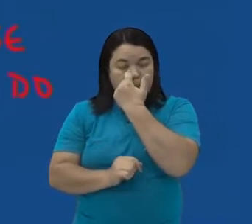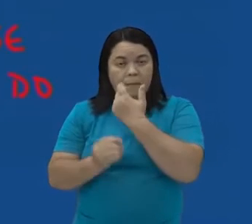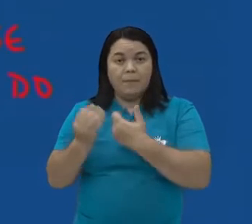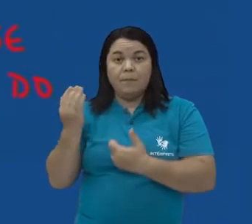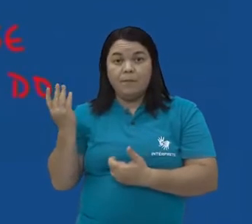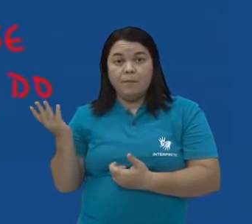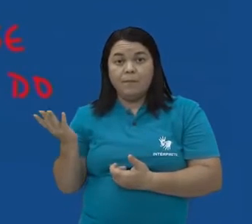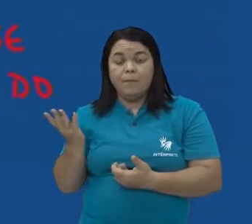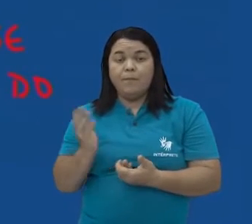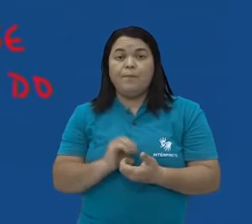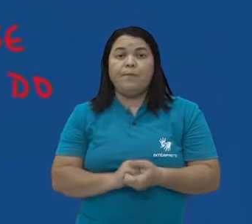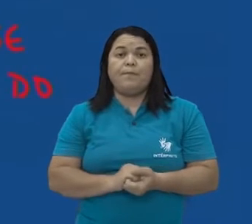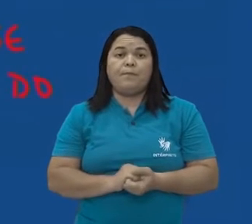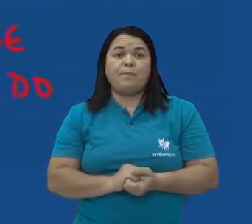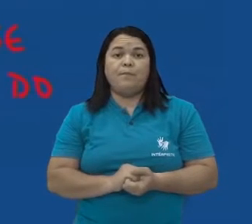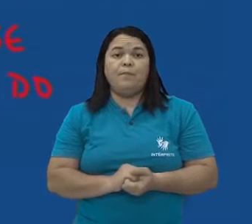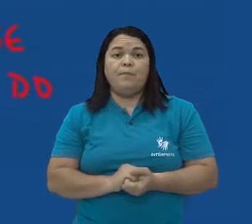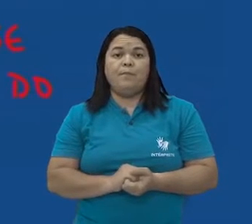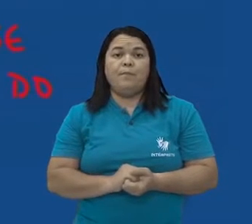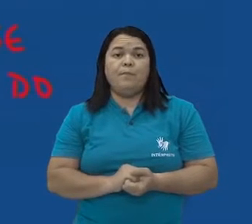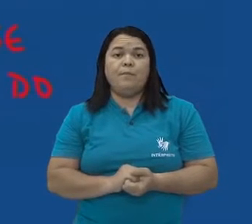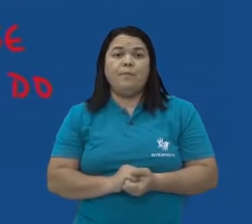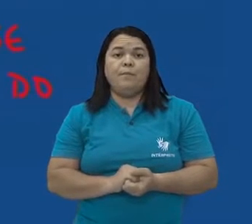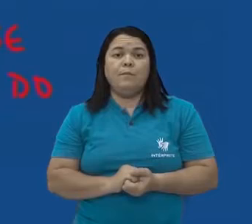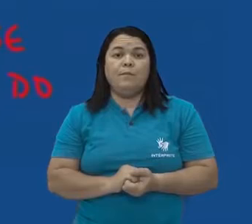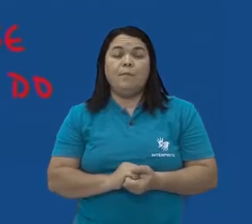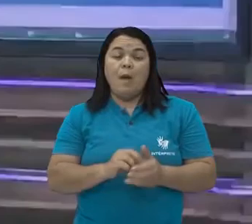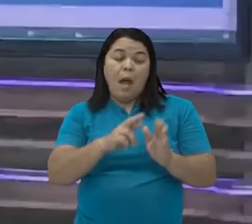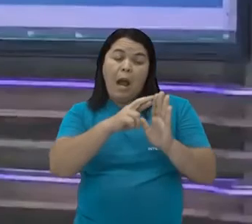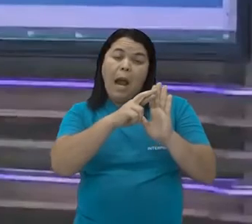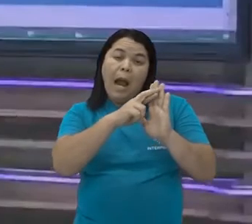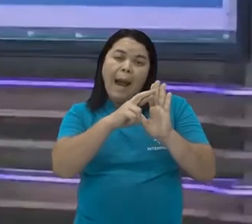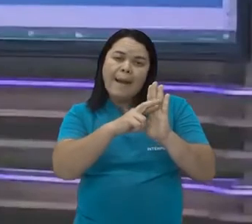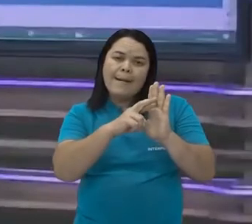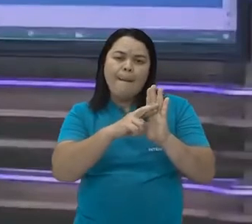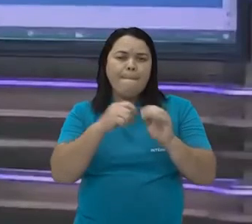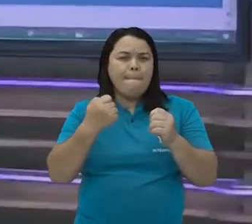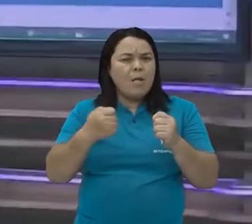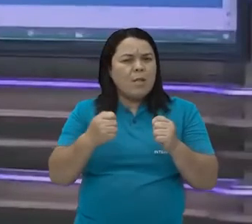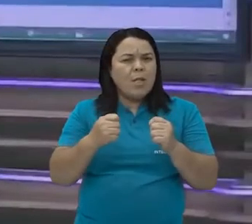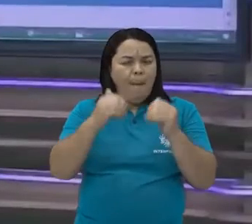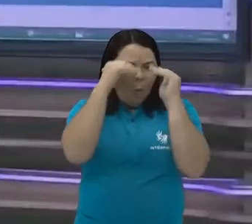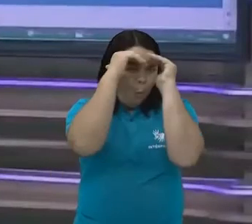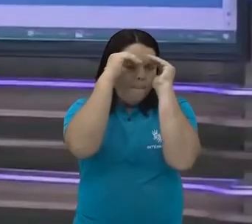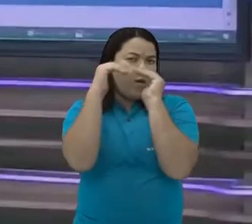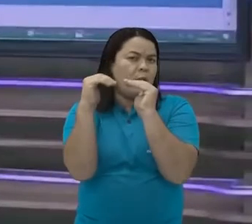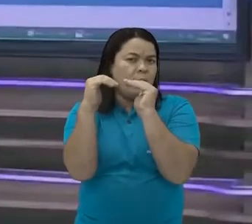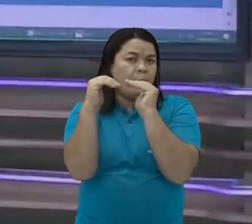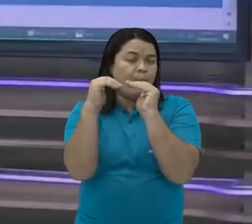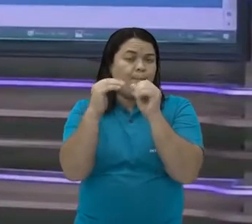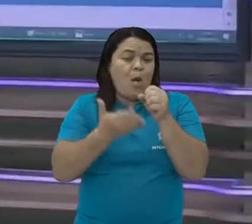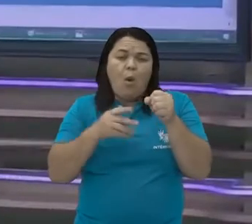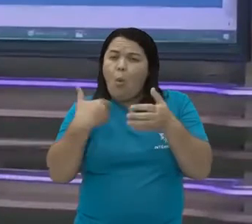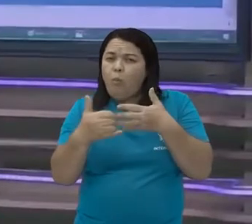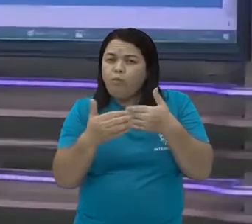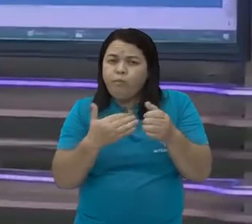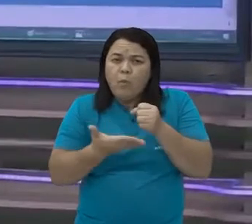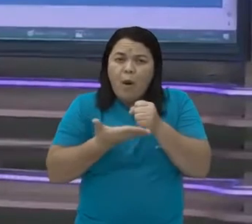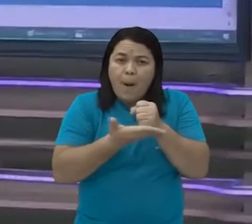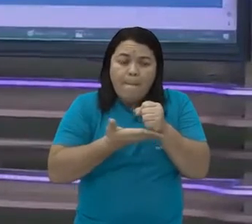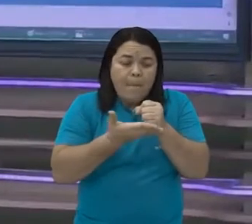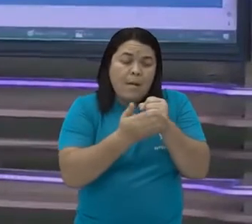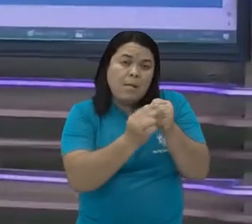que seguir essas duas regras, ok? Quando a gente tem qualquer base elevada a um expoente negativo, o